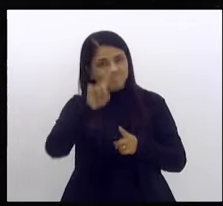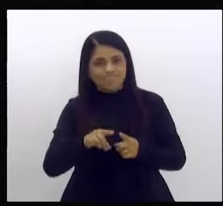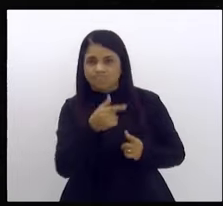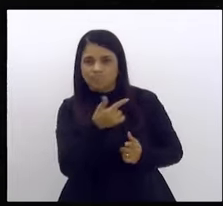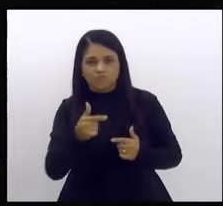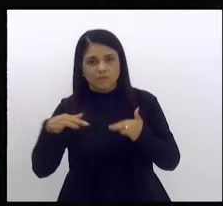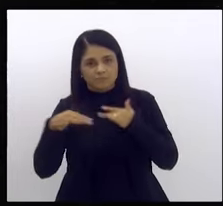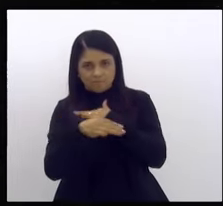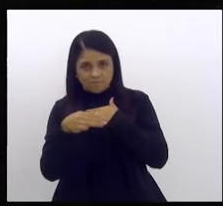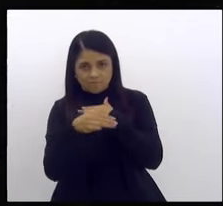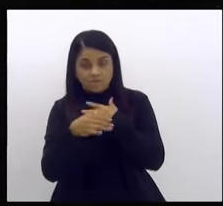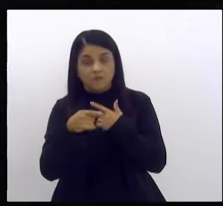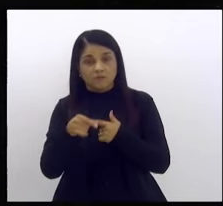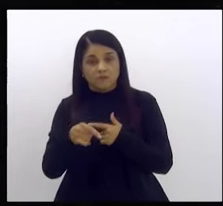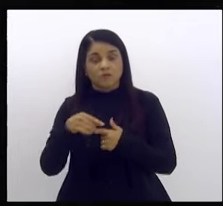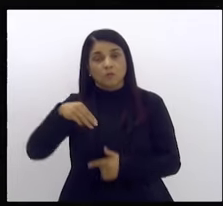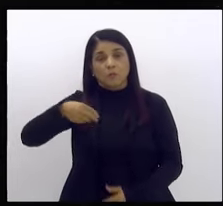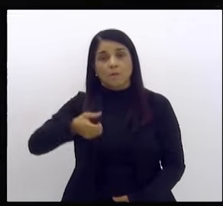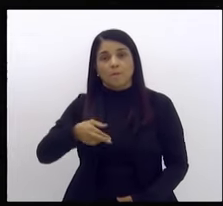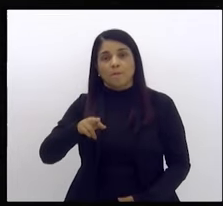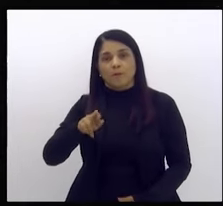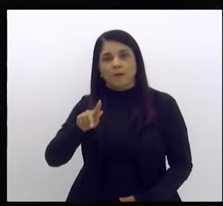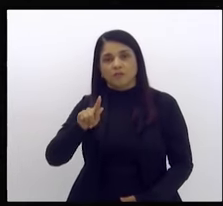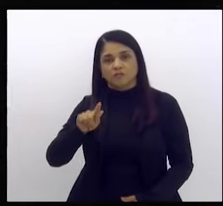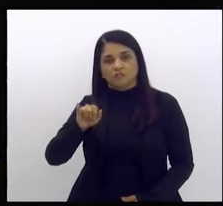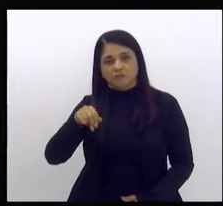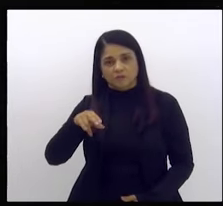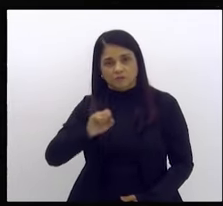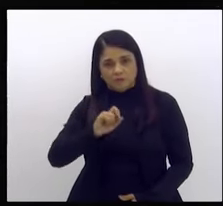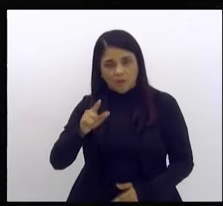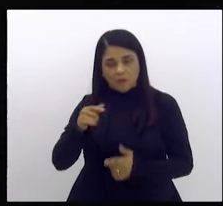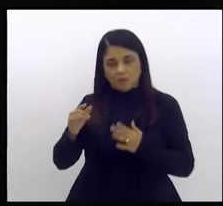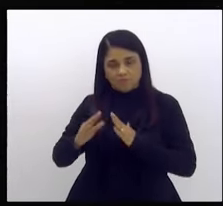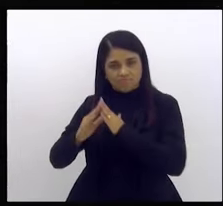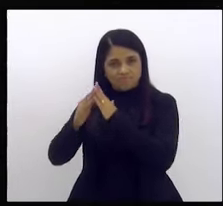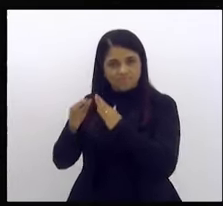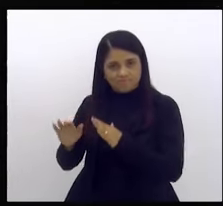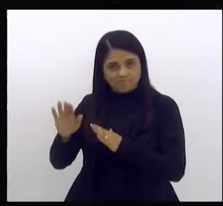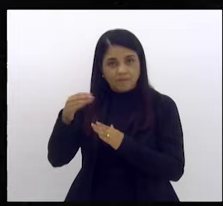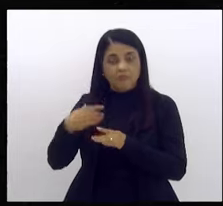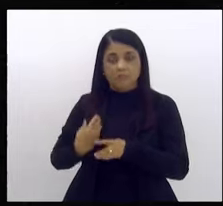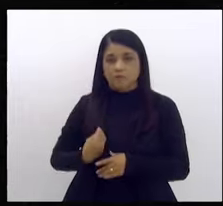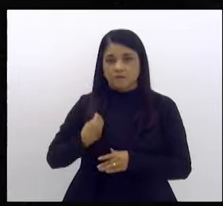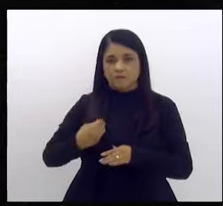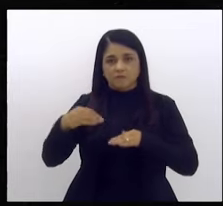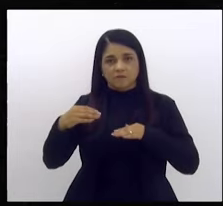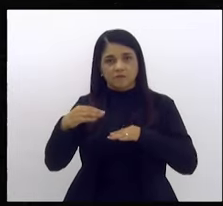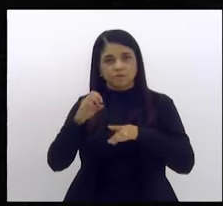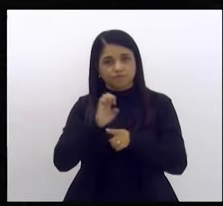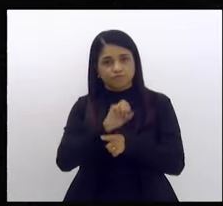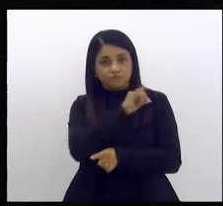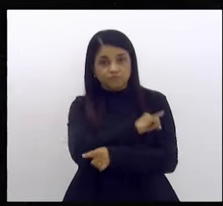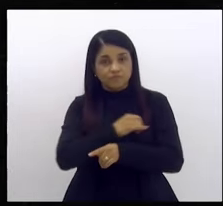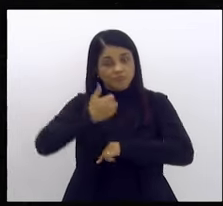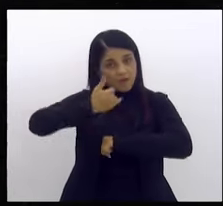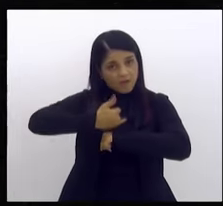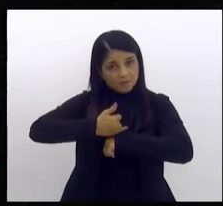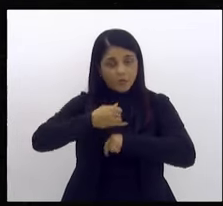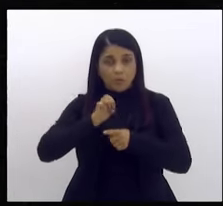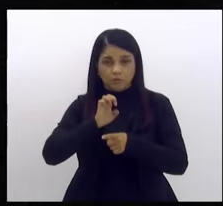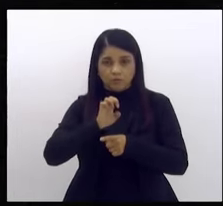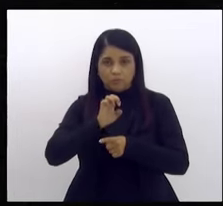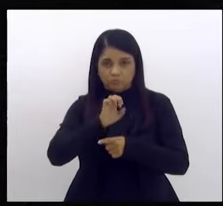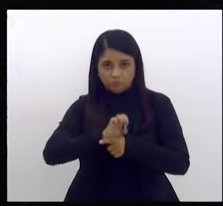falamos dos marginais, dos favelados e faveladas que vivem no nosso estado. Só na nossa capital do Rio de Janeiro, pelo